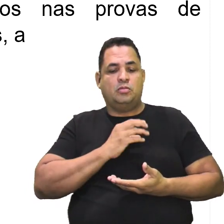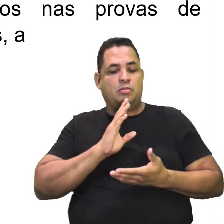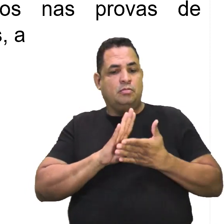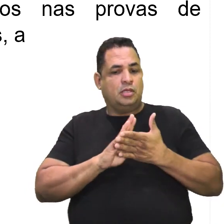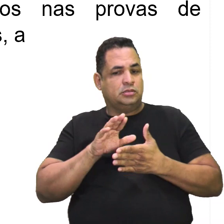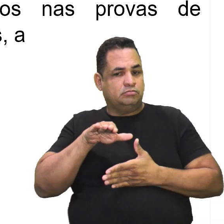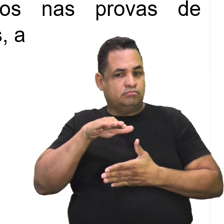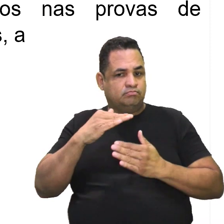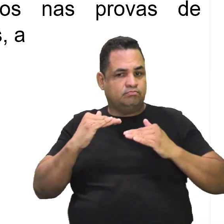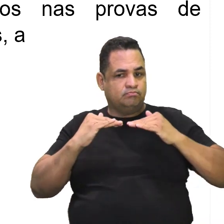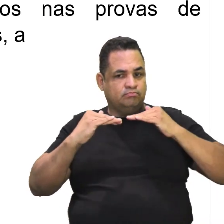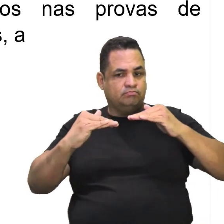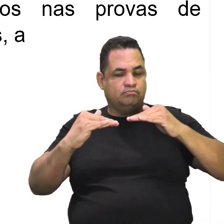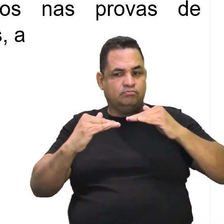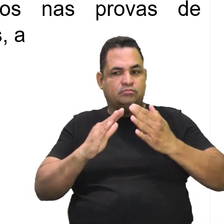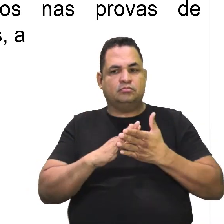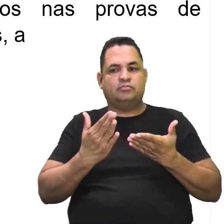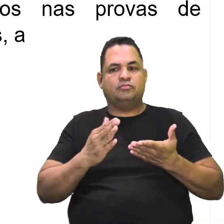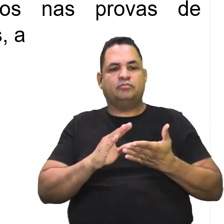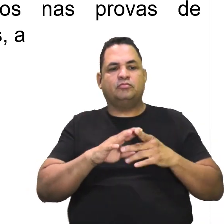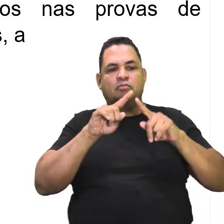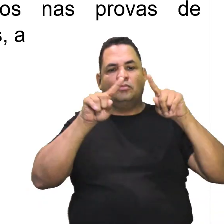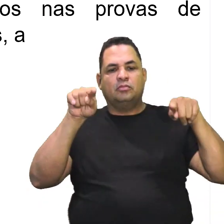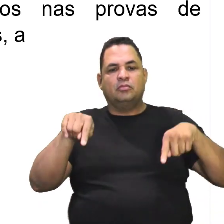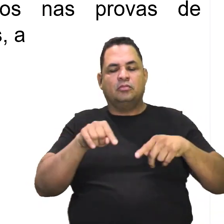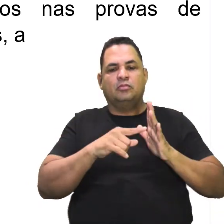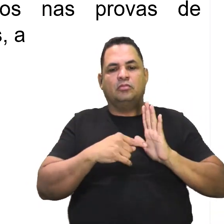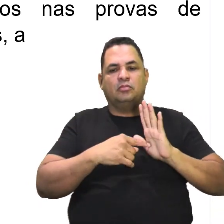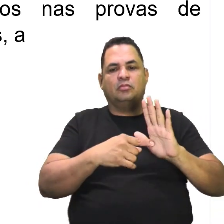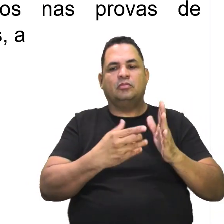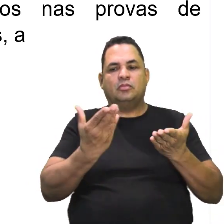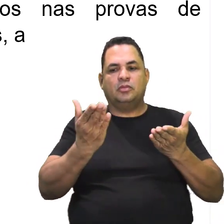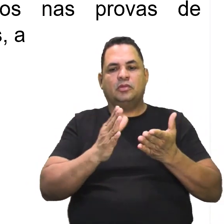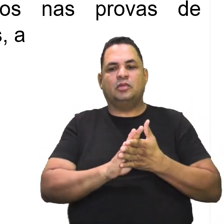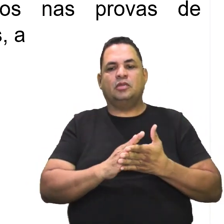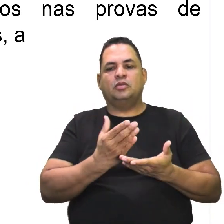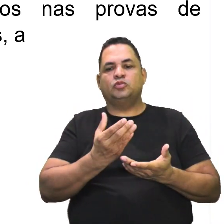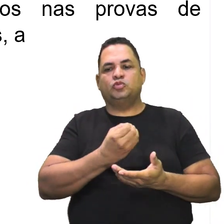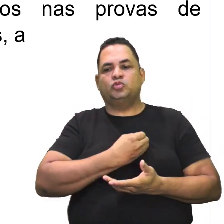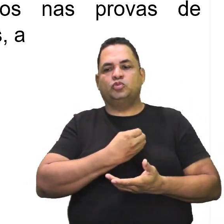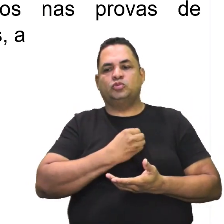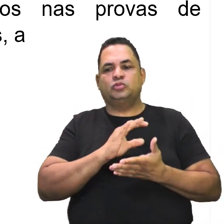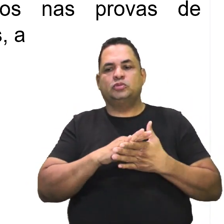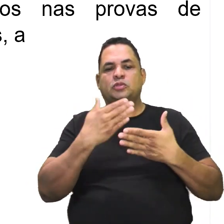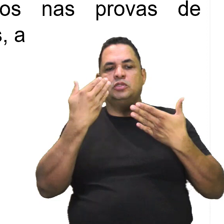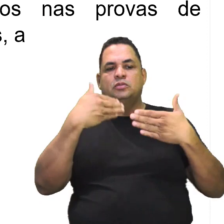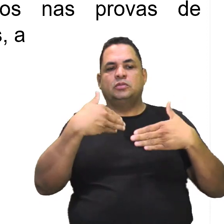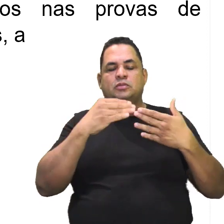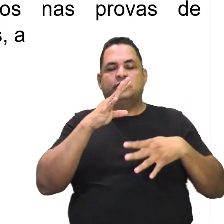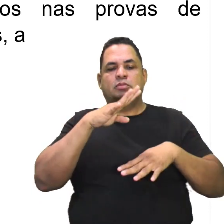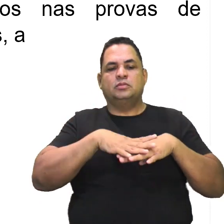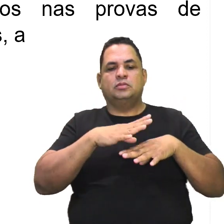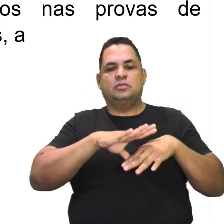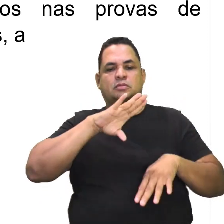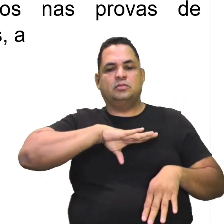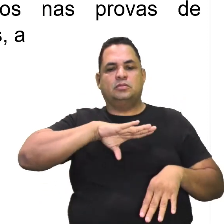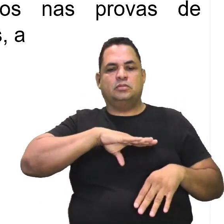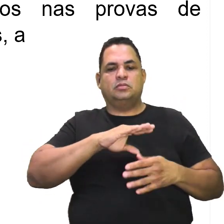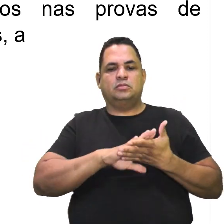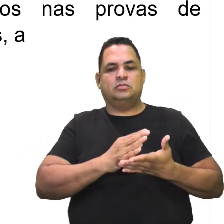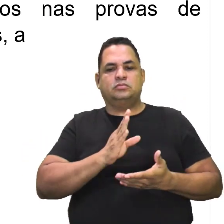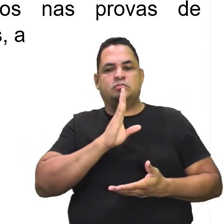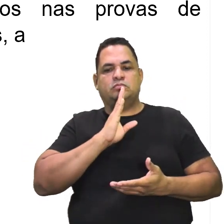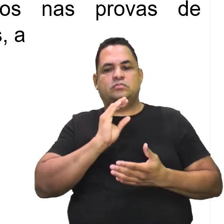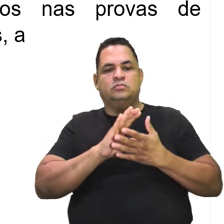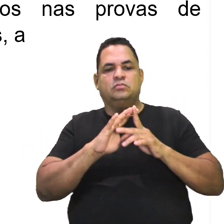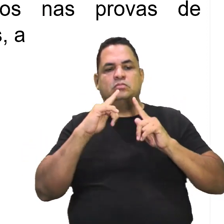regular. No quadro a seguir, são apresentados os pontos obtidos nas provas de matemática, português e